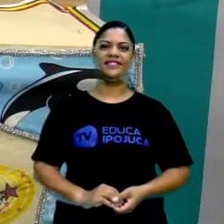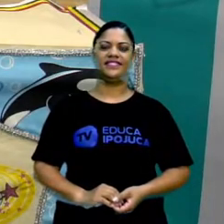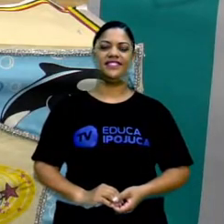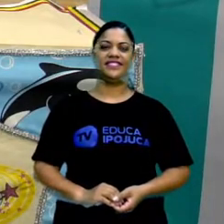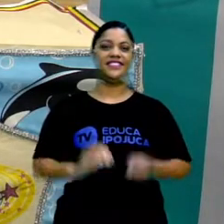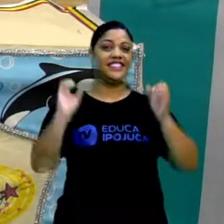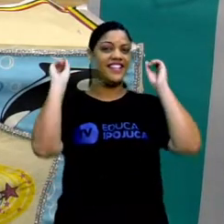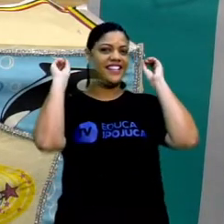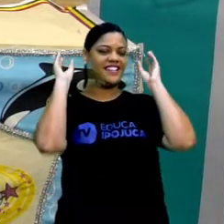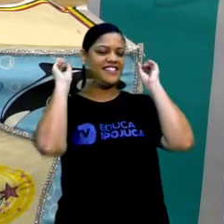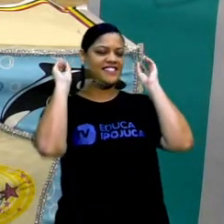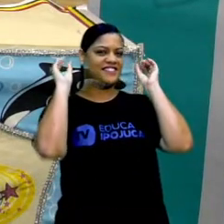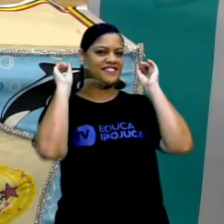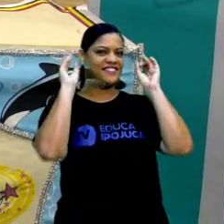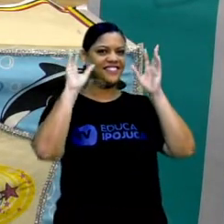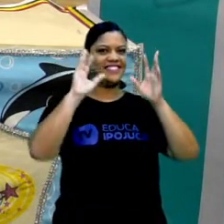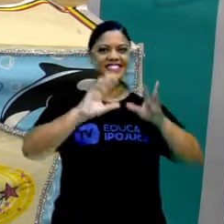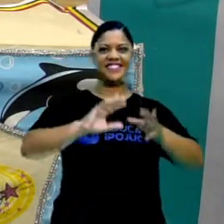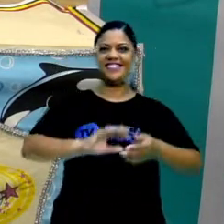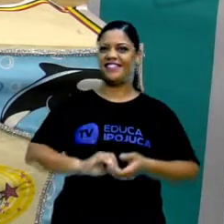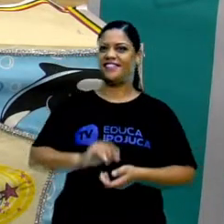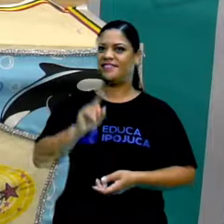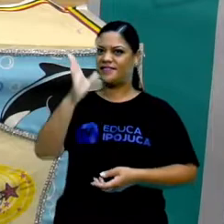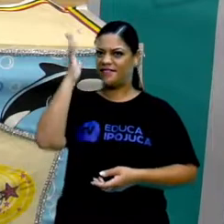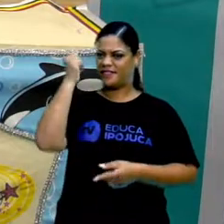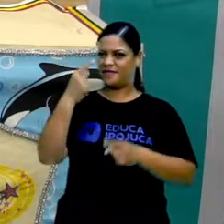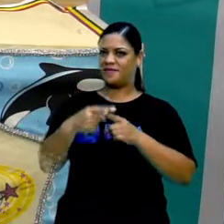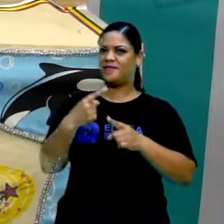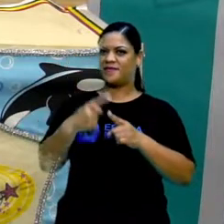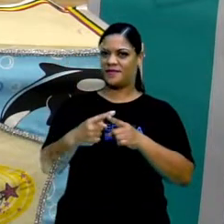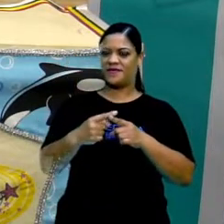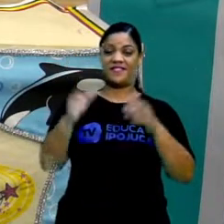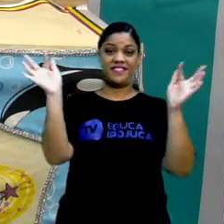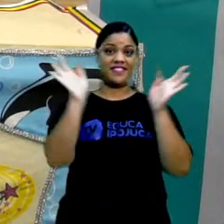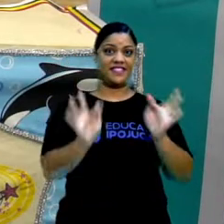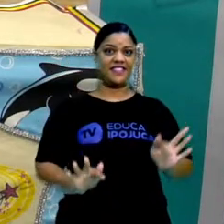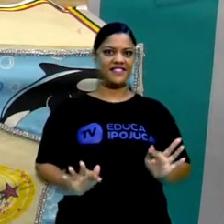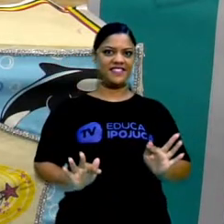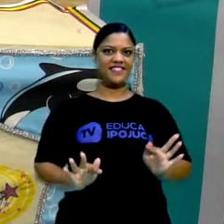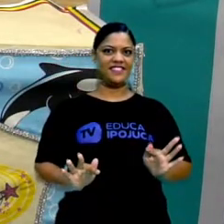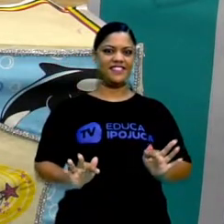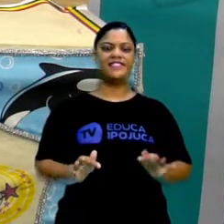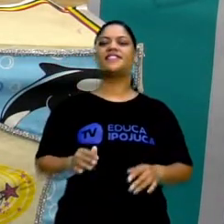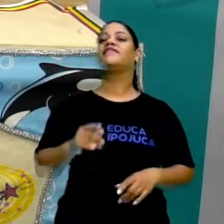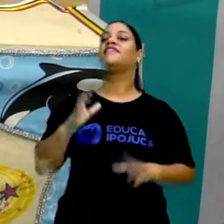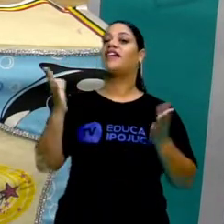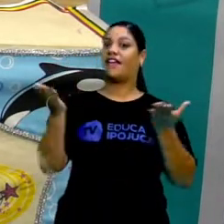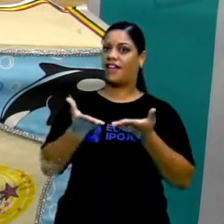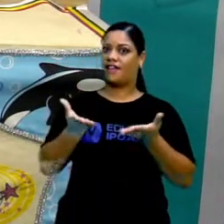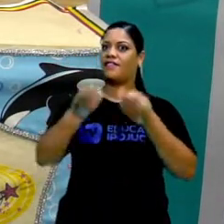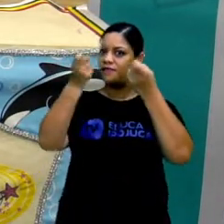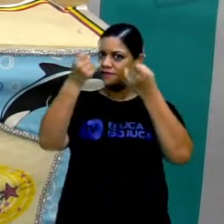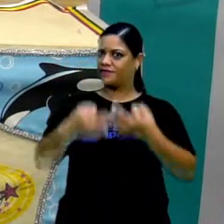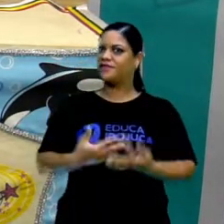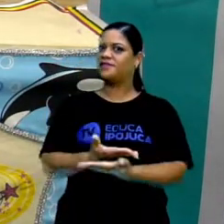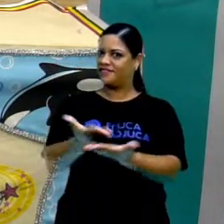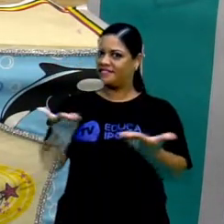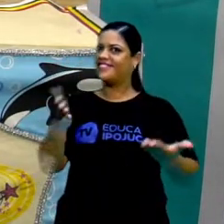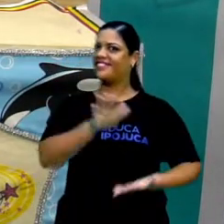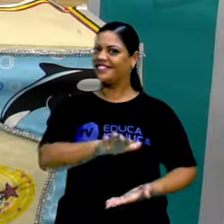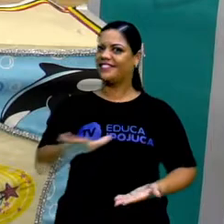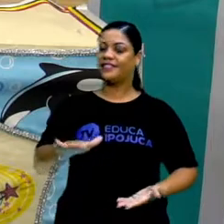Eita, leiturinha! Mas tu sabe por que tia Lê tá tão feliz? Não! Agora a tia Lê vai contar, não é isso,